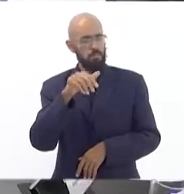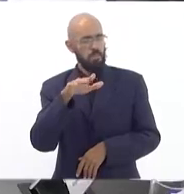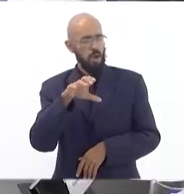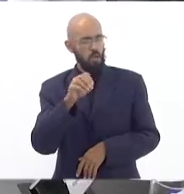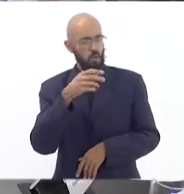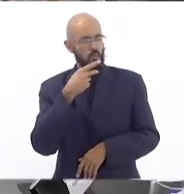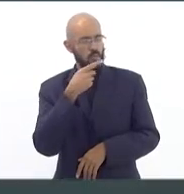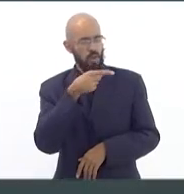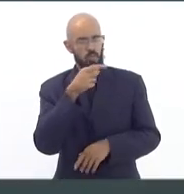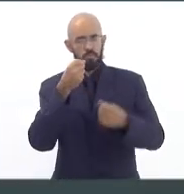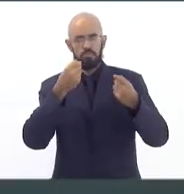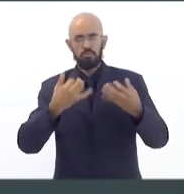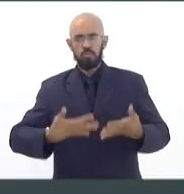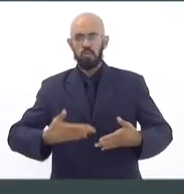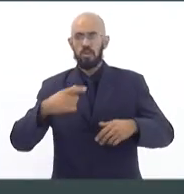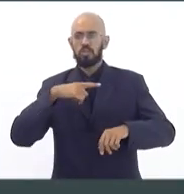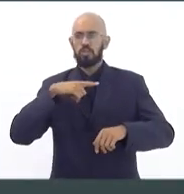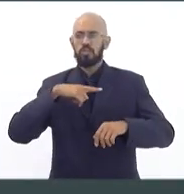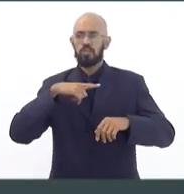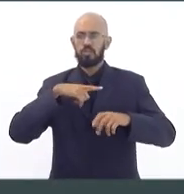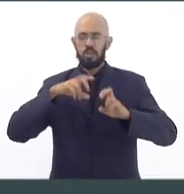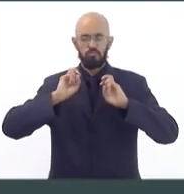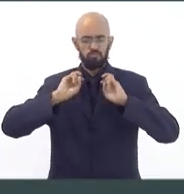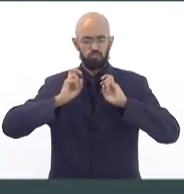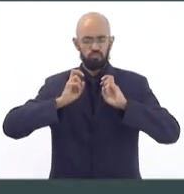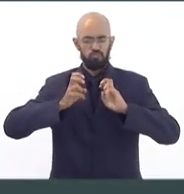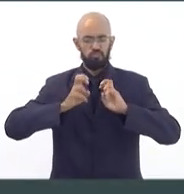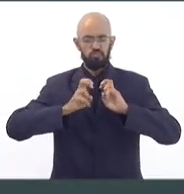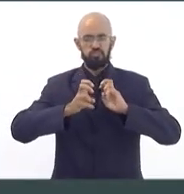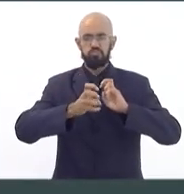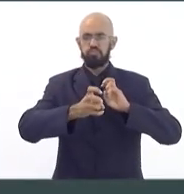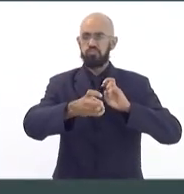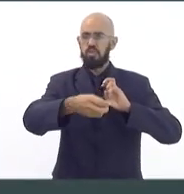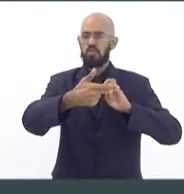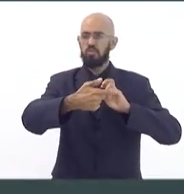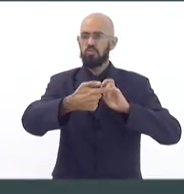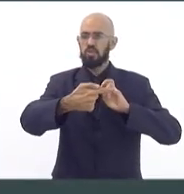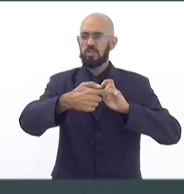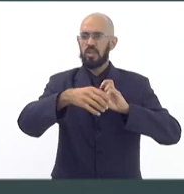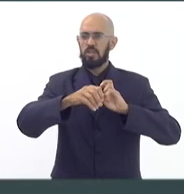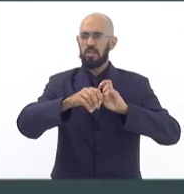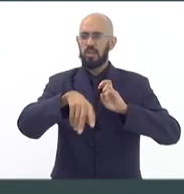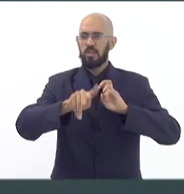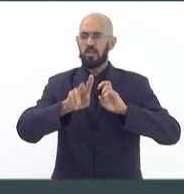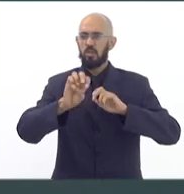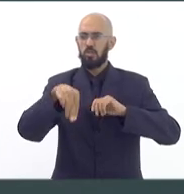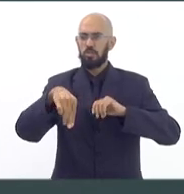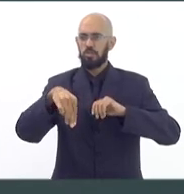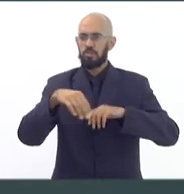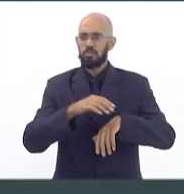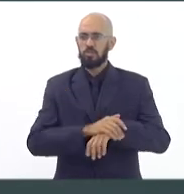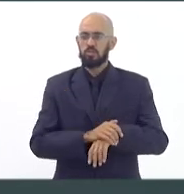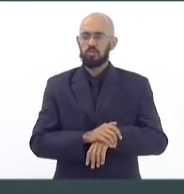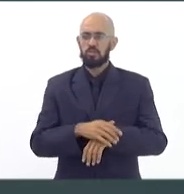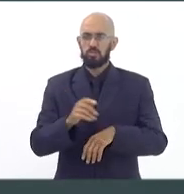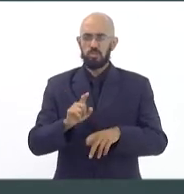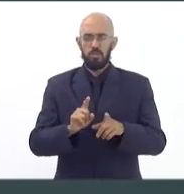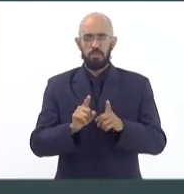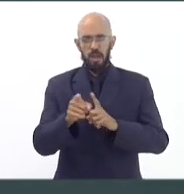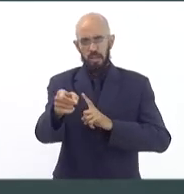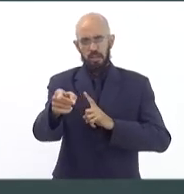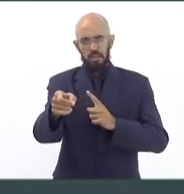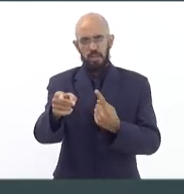é a SuperVia possui uma malha Ferroviária bem extensa nas 270 km isso nos dois sentidos